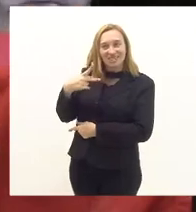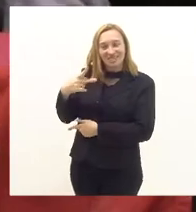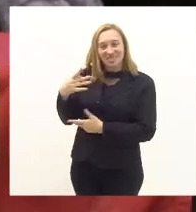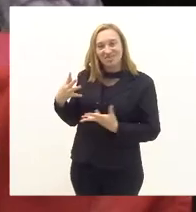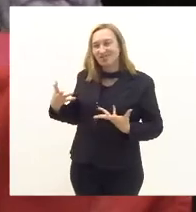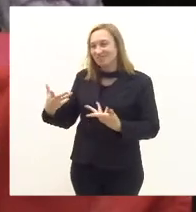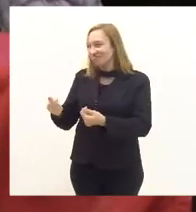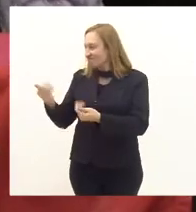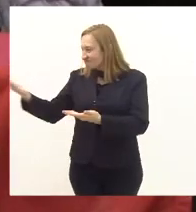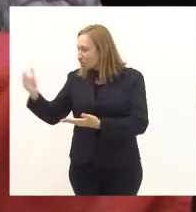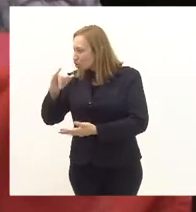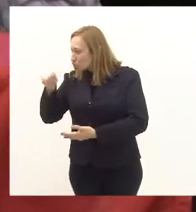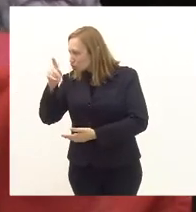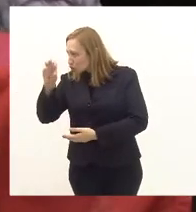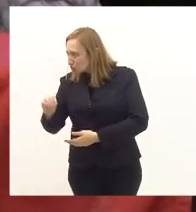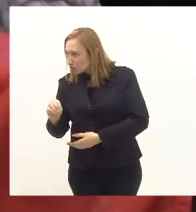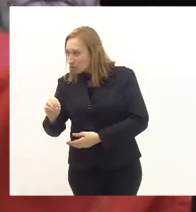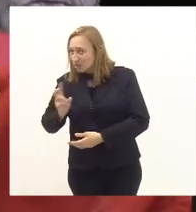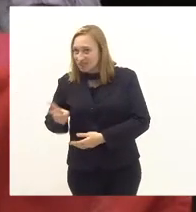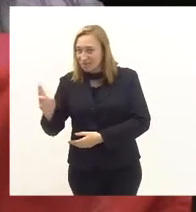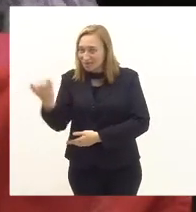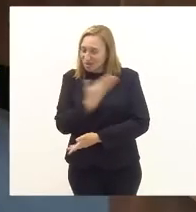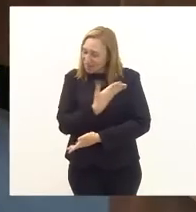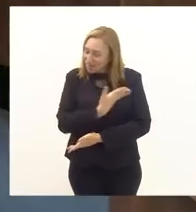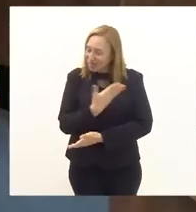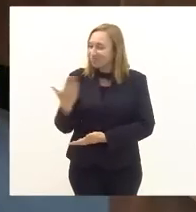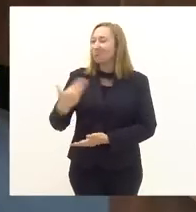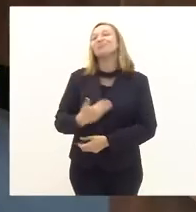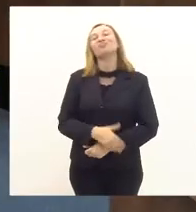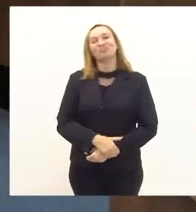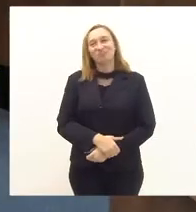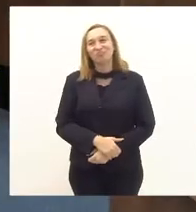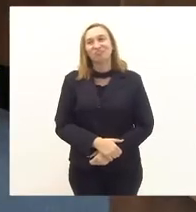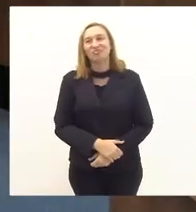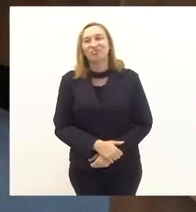forever. Júlio, companheiro.